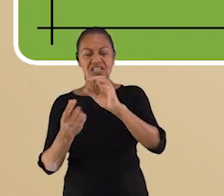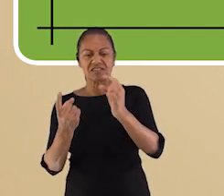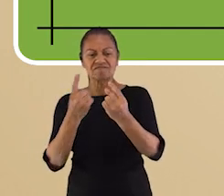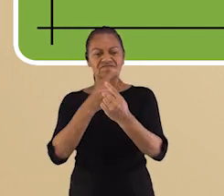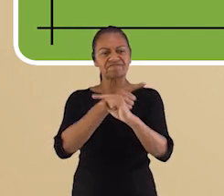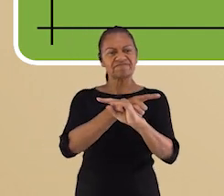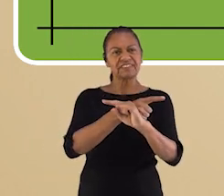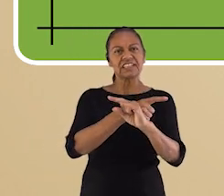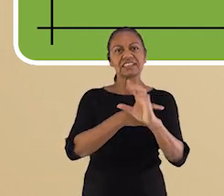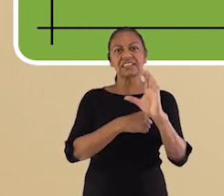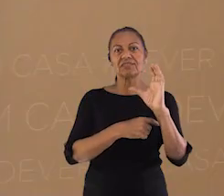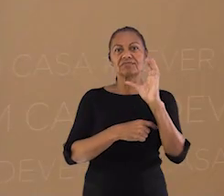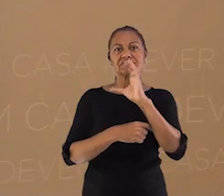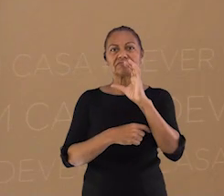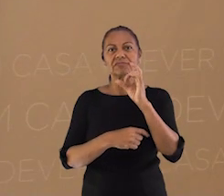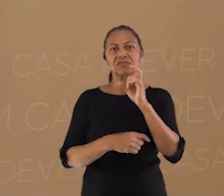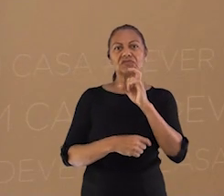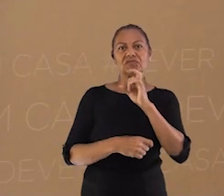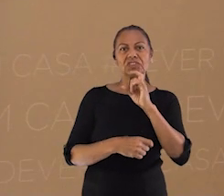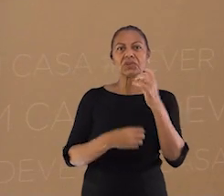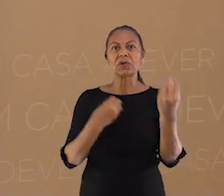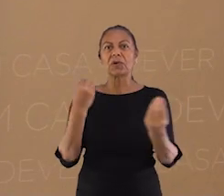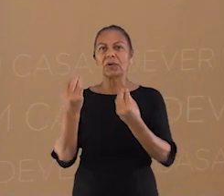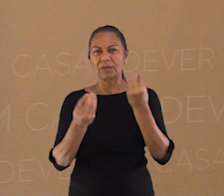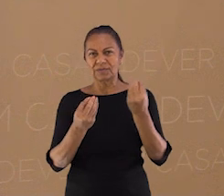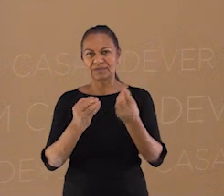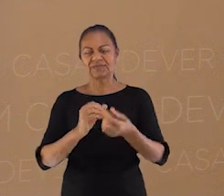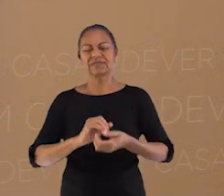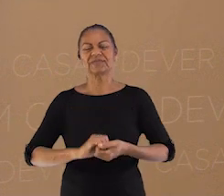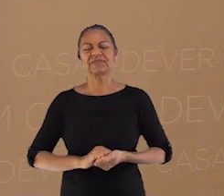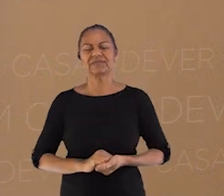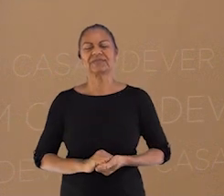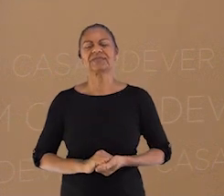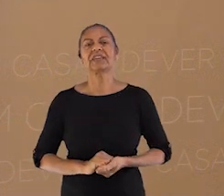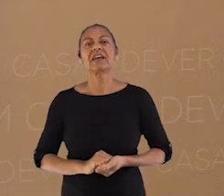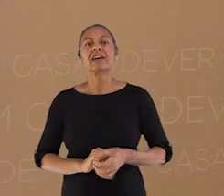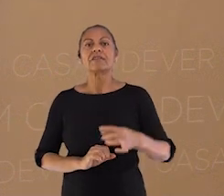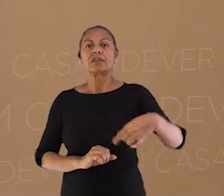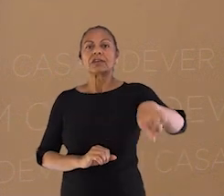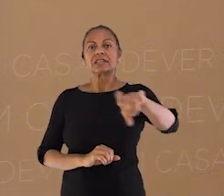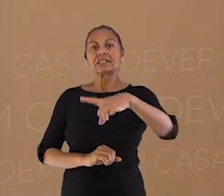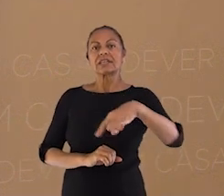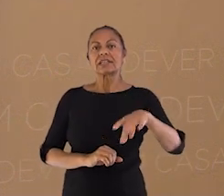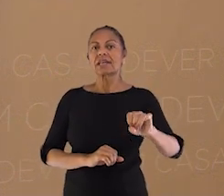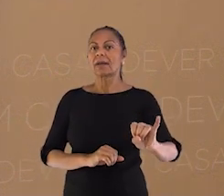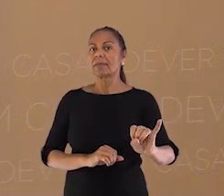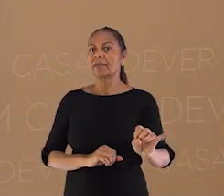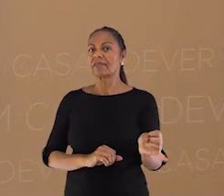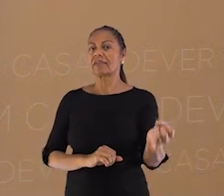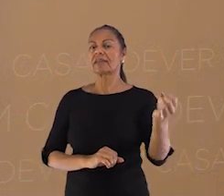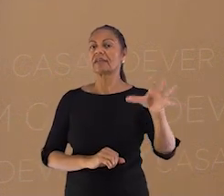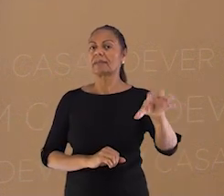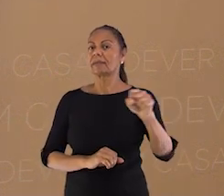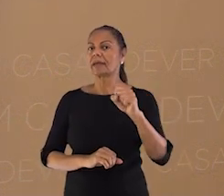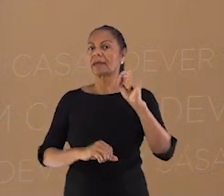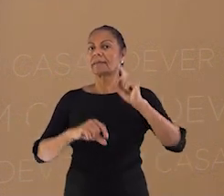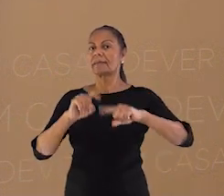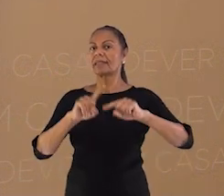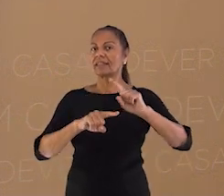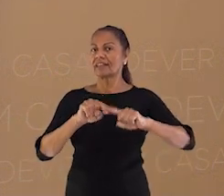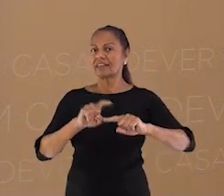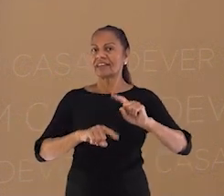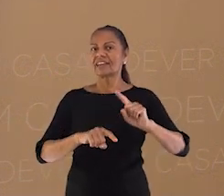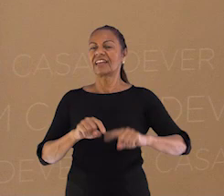mais uma aula. Aproveita e já pega o seu material, caderno, lápis, borracha, pois